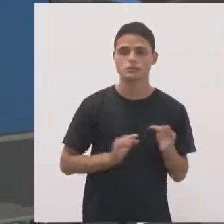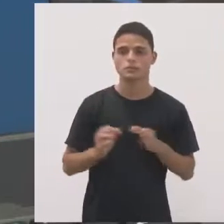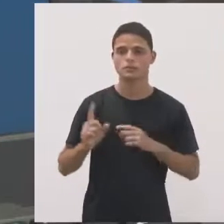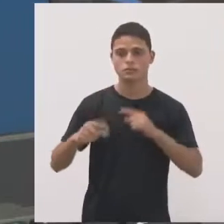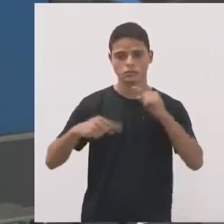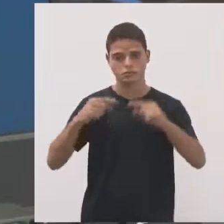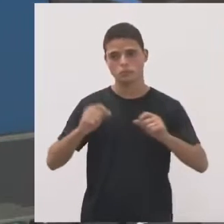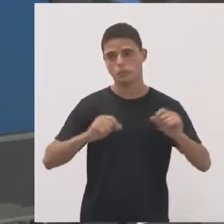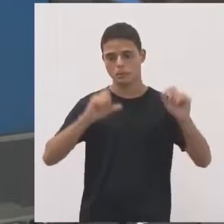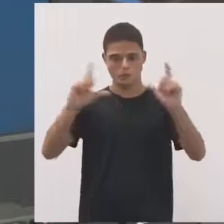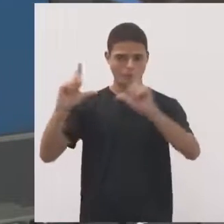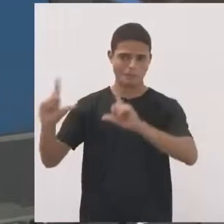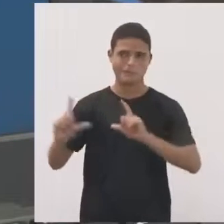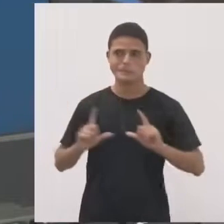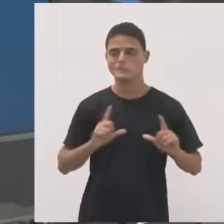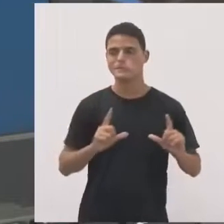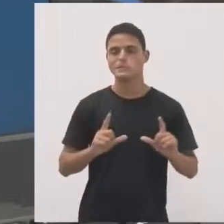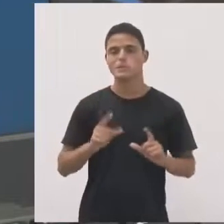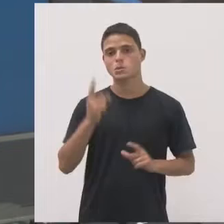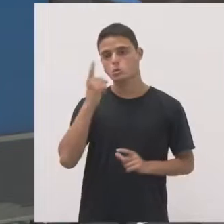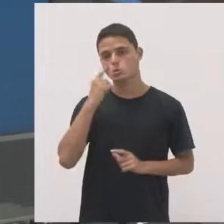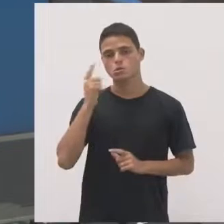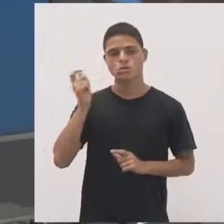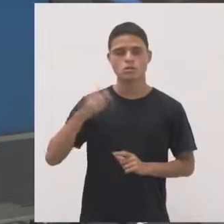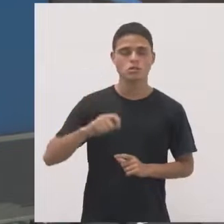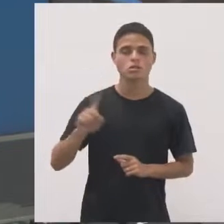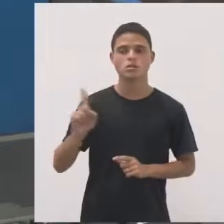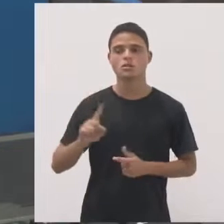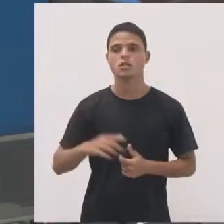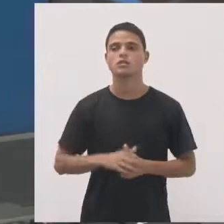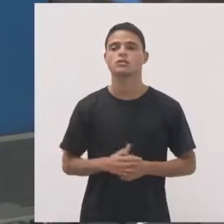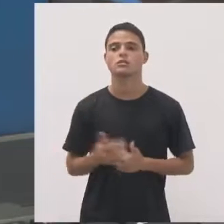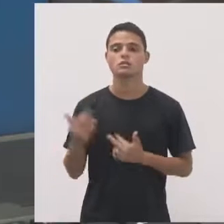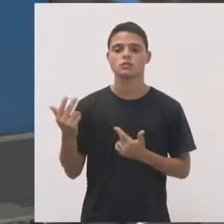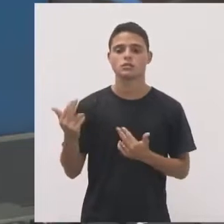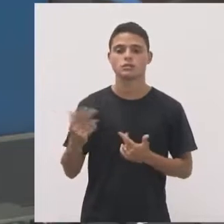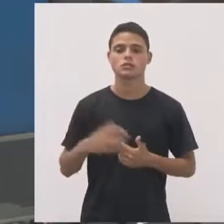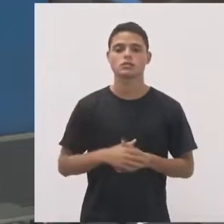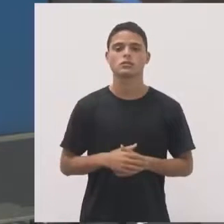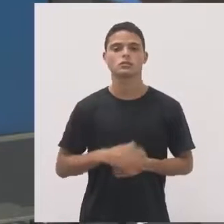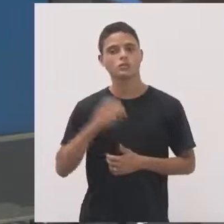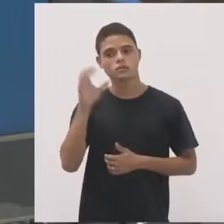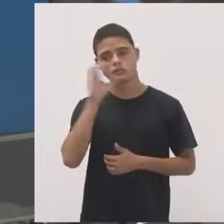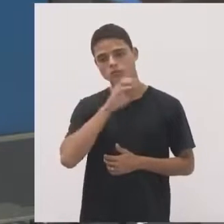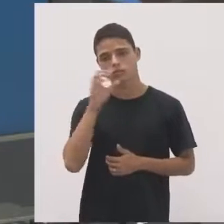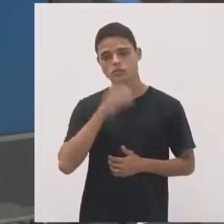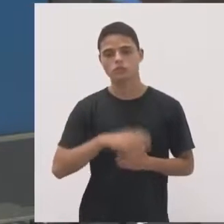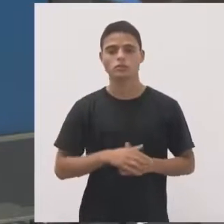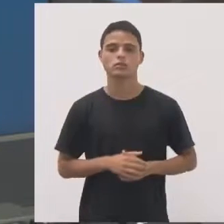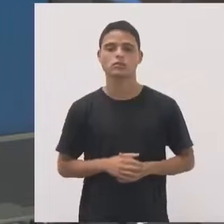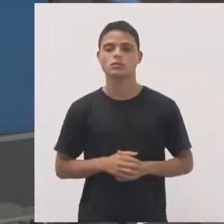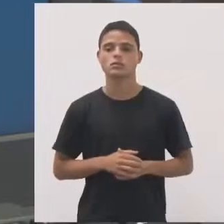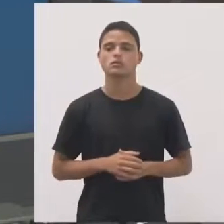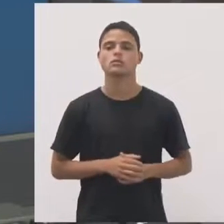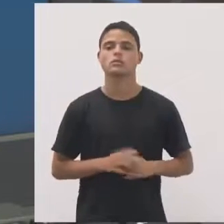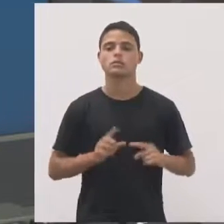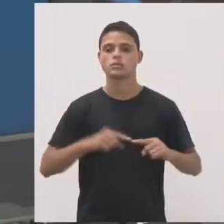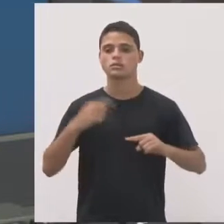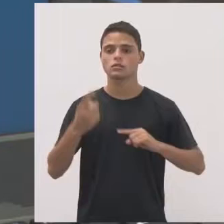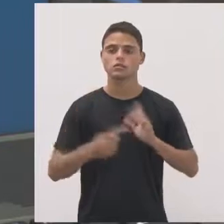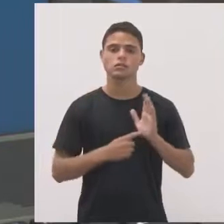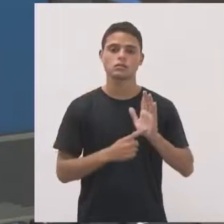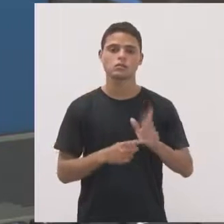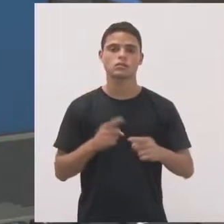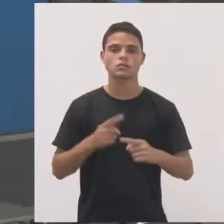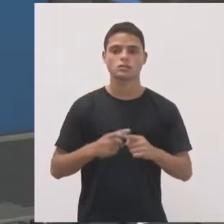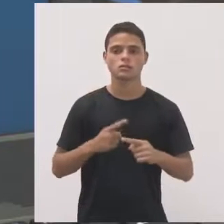aquelas telinhas lá. Vamos ver se dá tempo. As telas são as mesmas? São as mesmas. Então eu vou passar bem rapidinho aqui para mostrar por